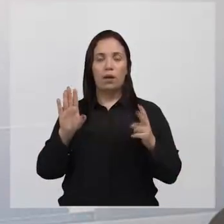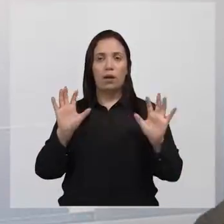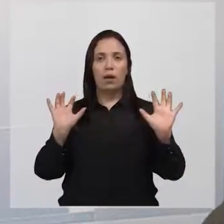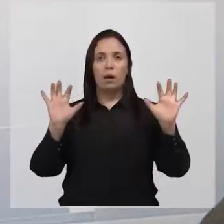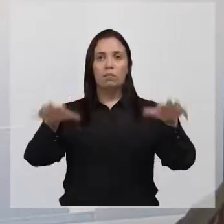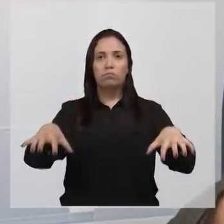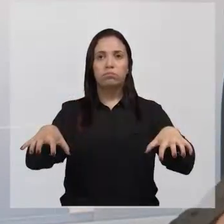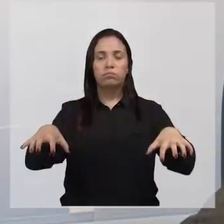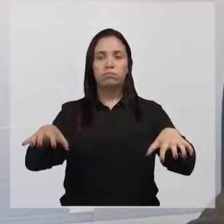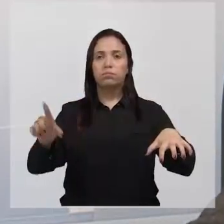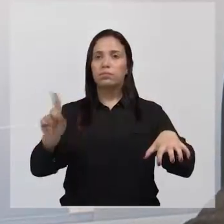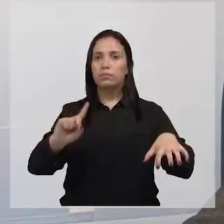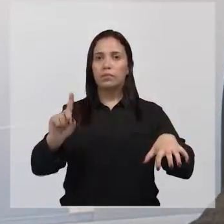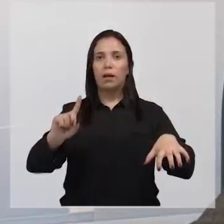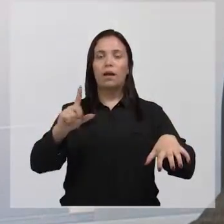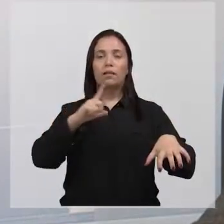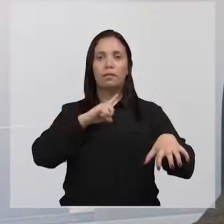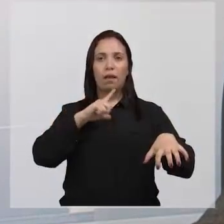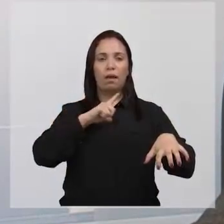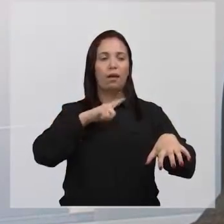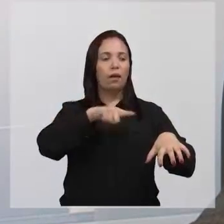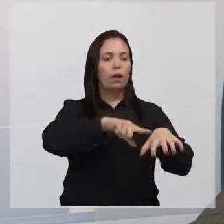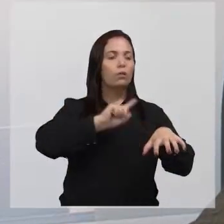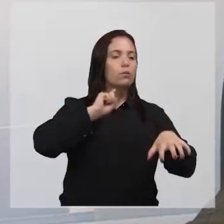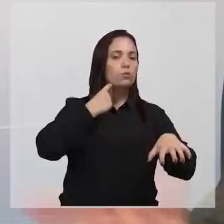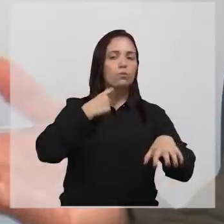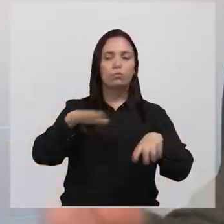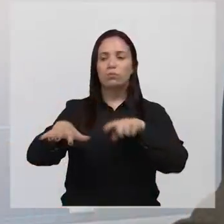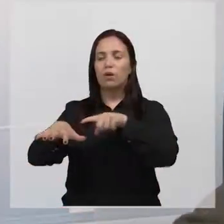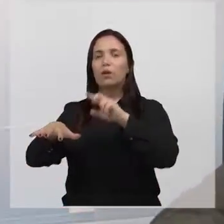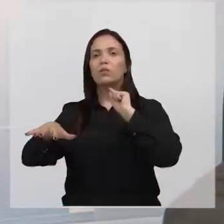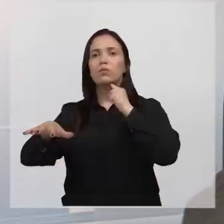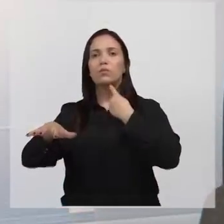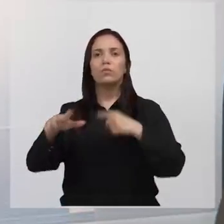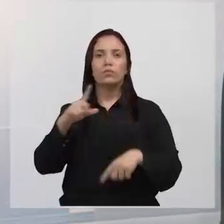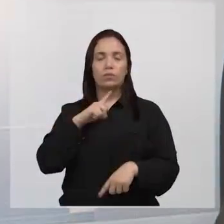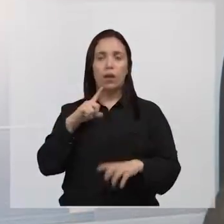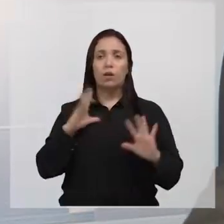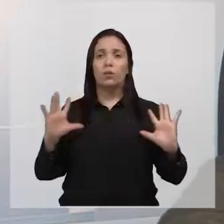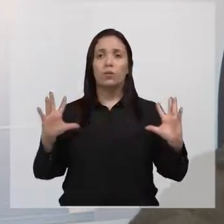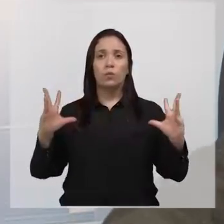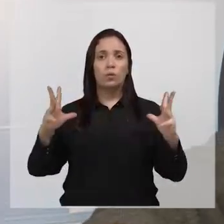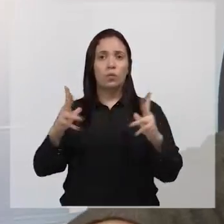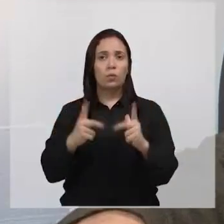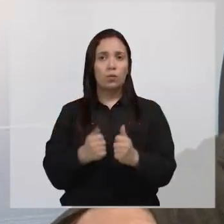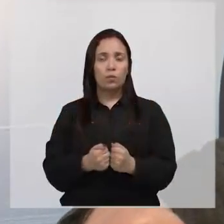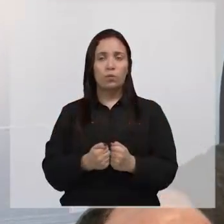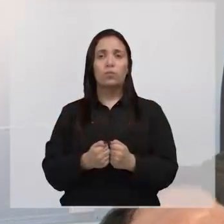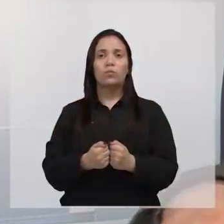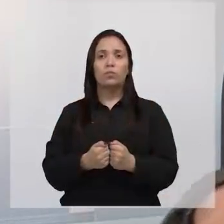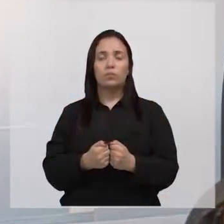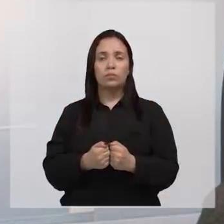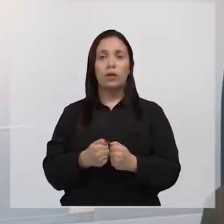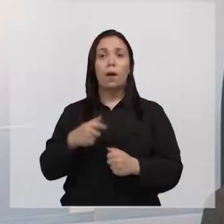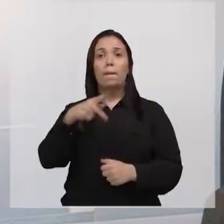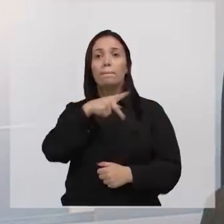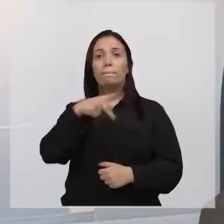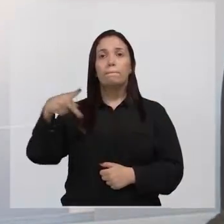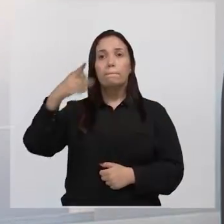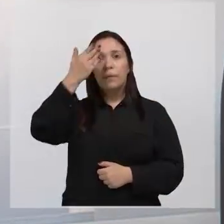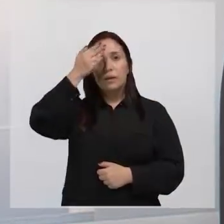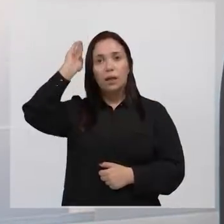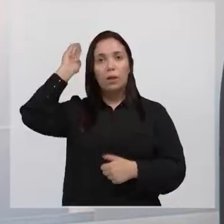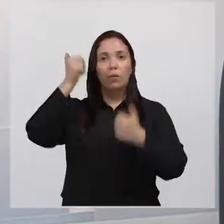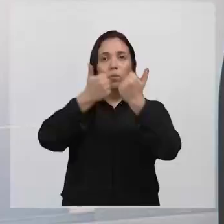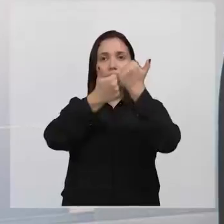eles também entram num processo de lamaçal. Você tem uma ideia? Todos ao redor do presidente Michel Temer